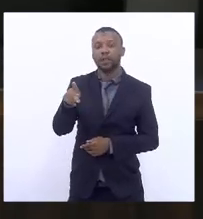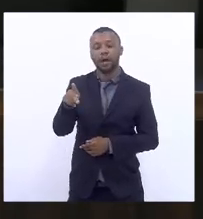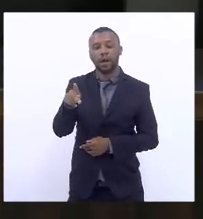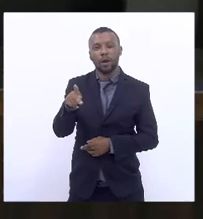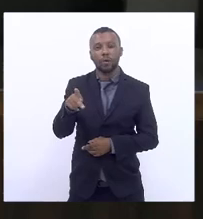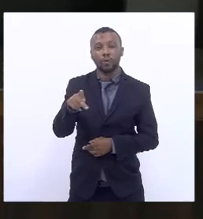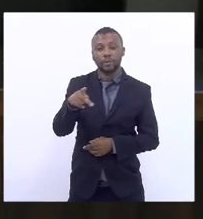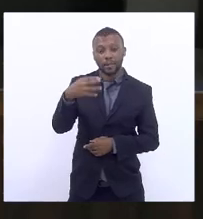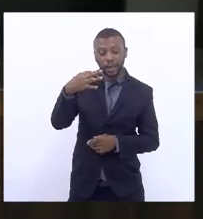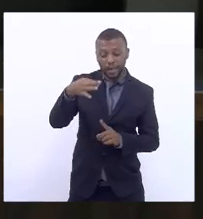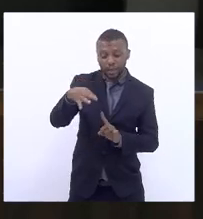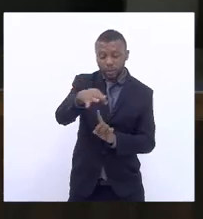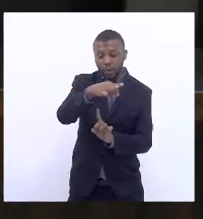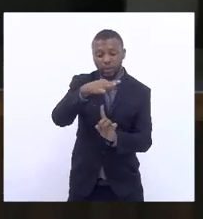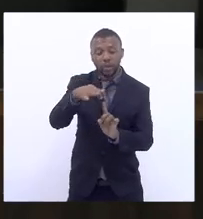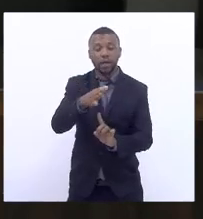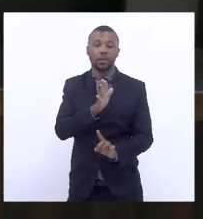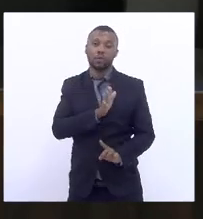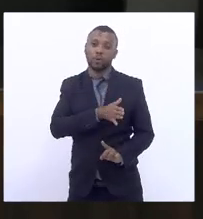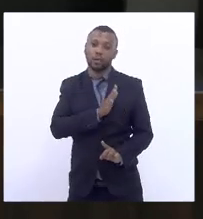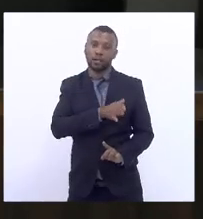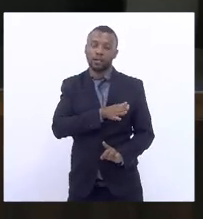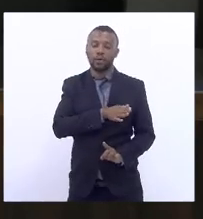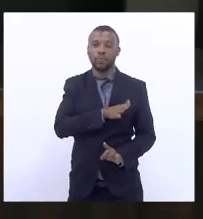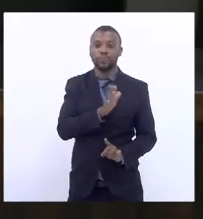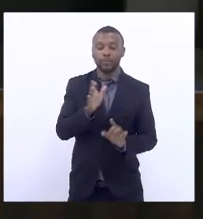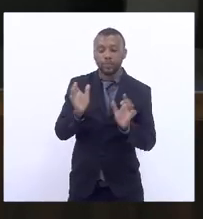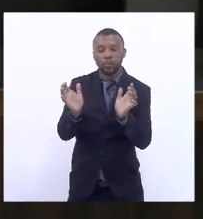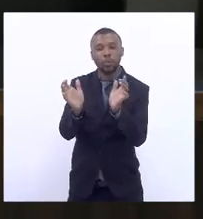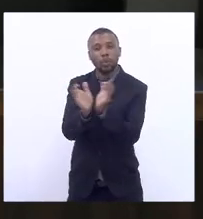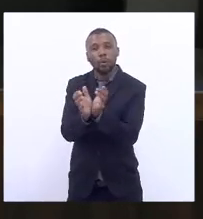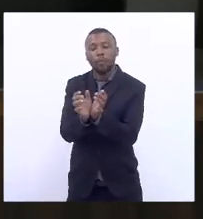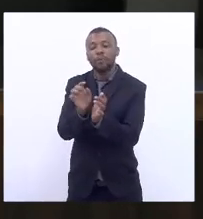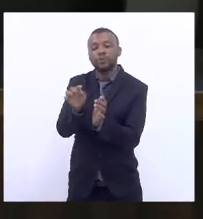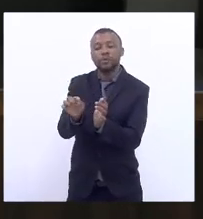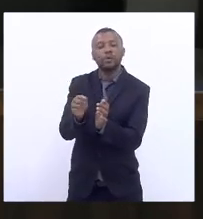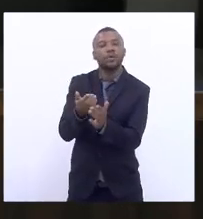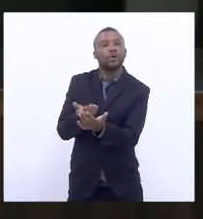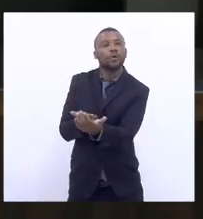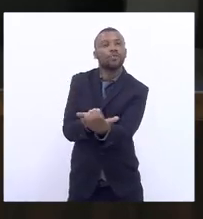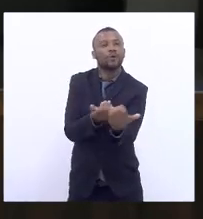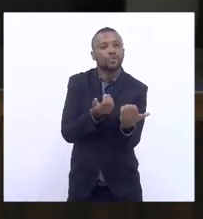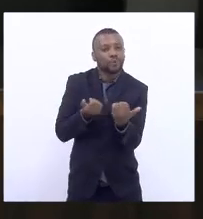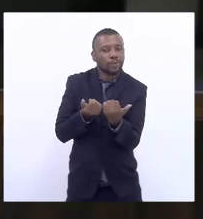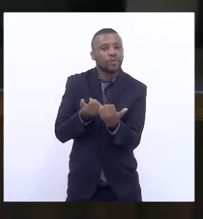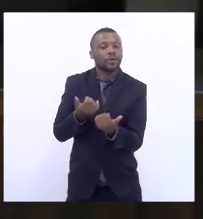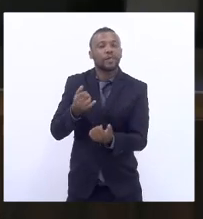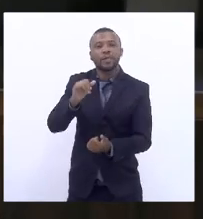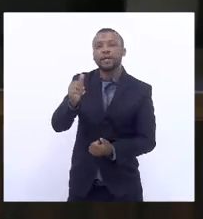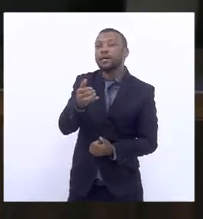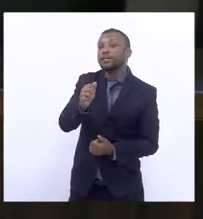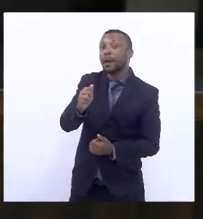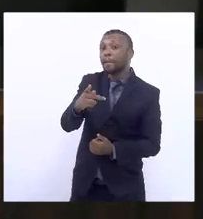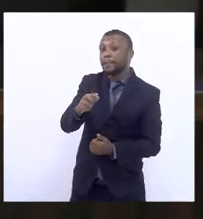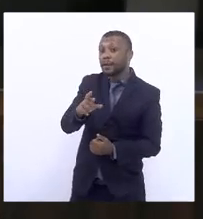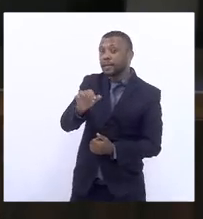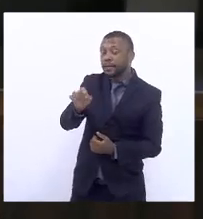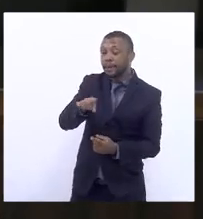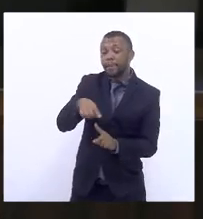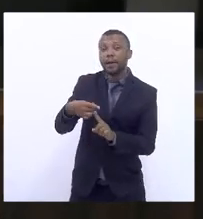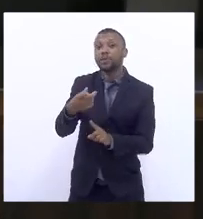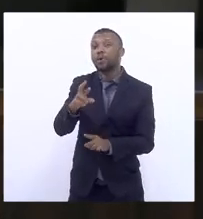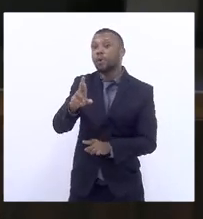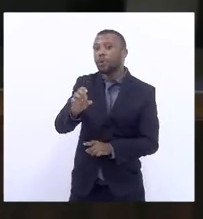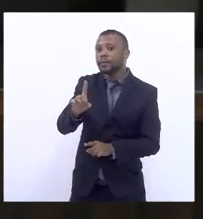Coração, pastoral da juventude, em Japeri. E do Rodrigo Félix de